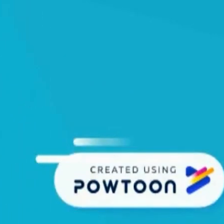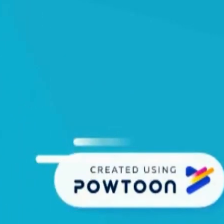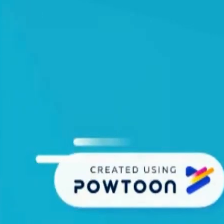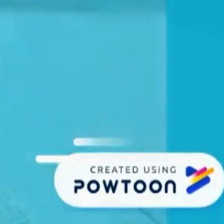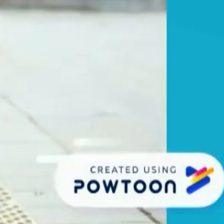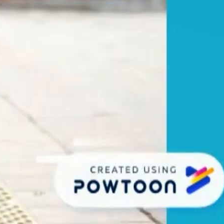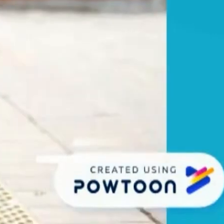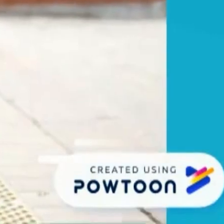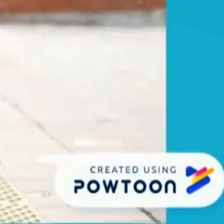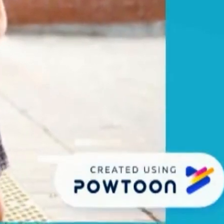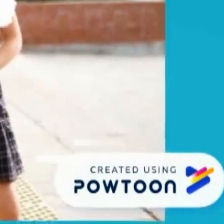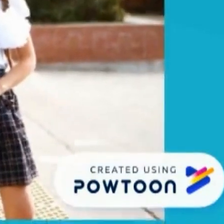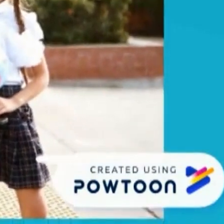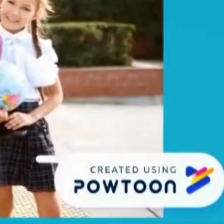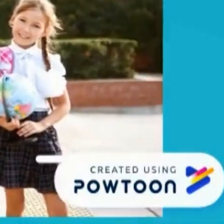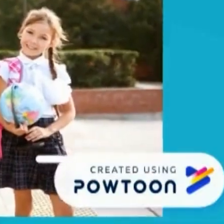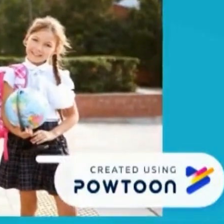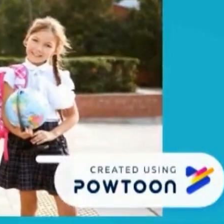ae